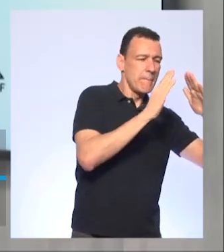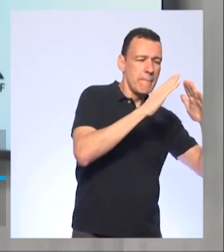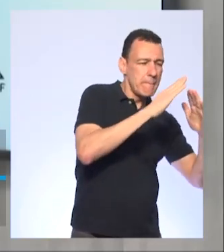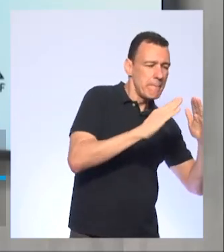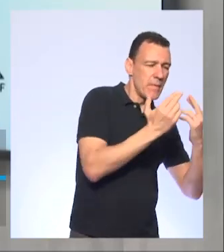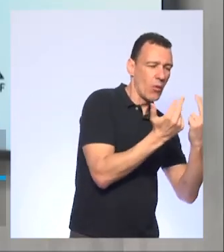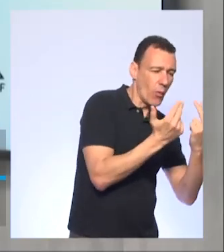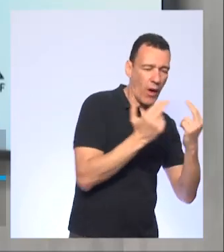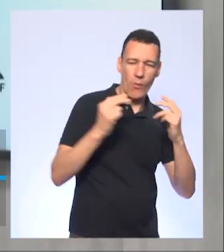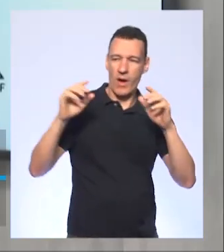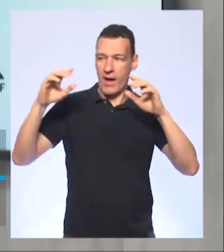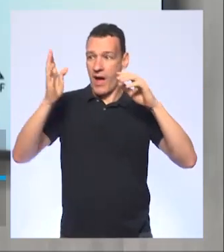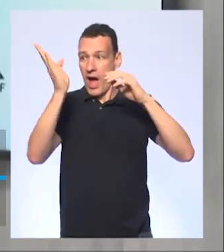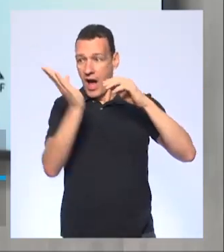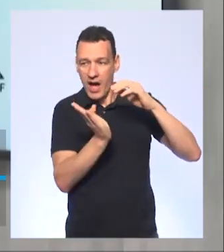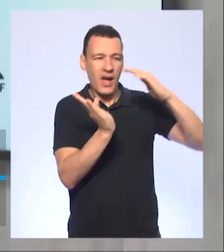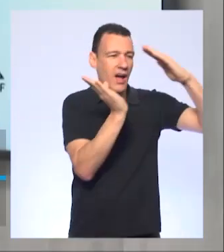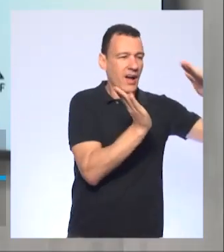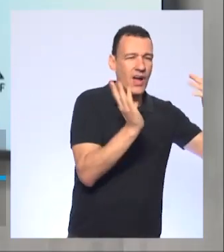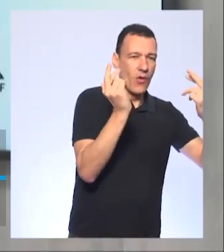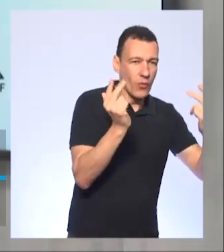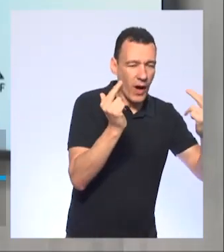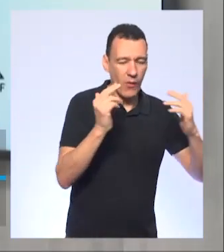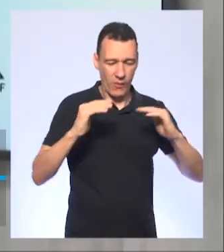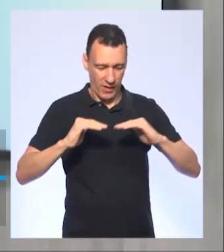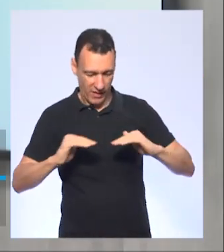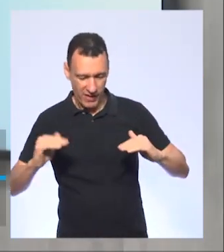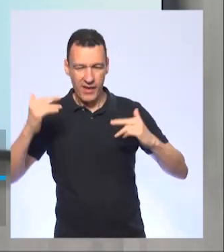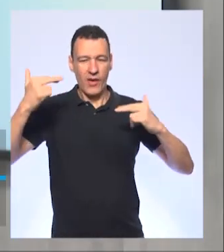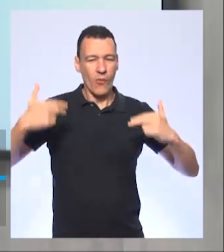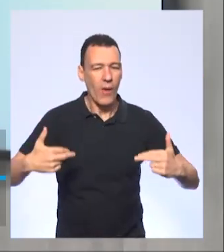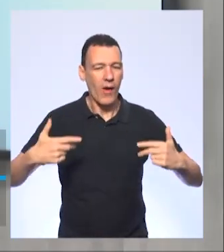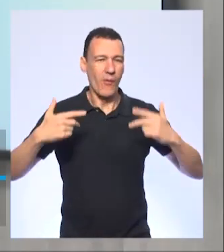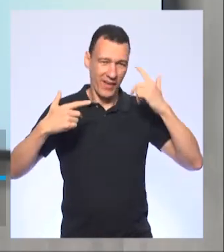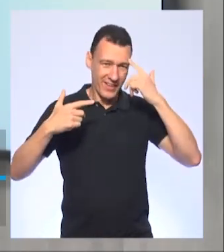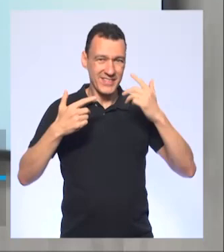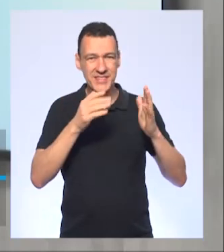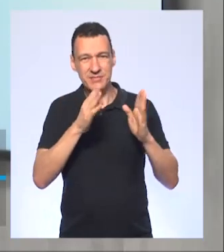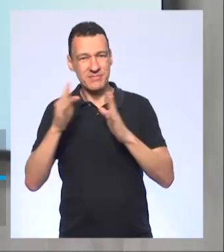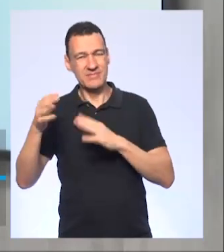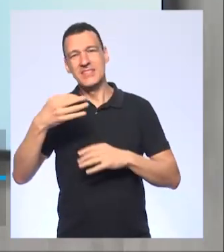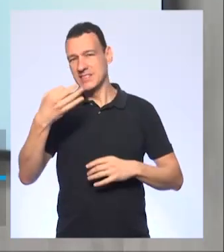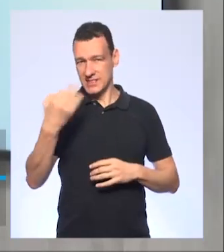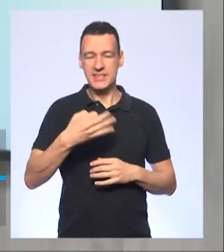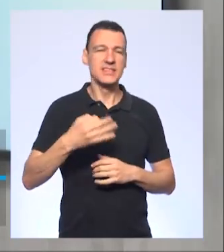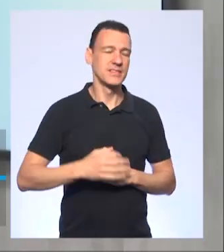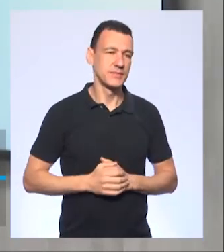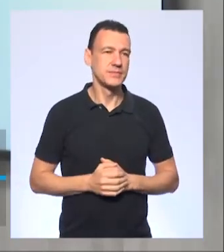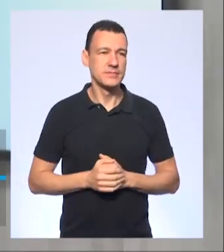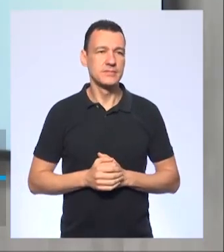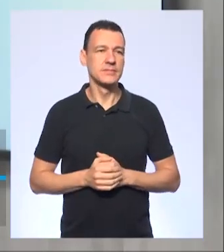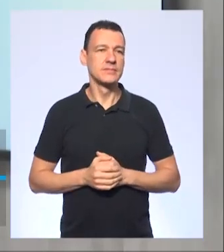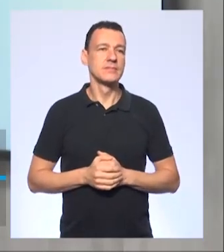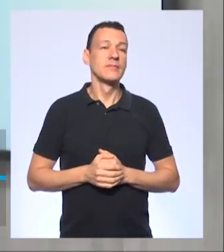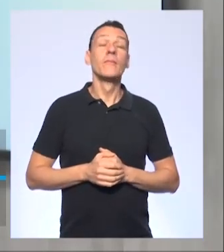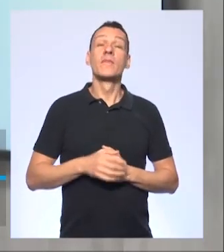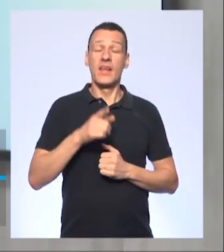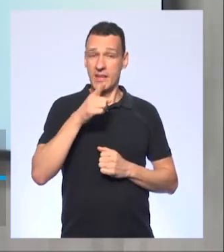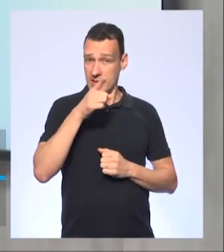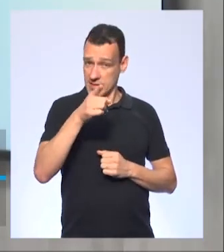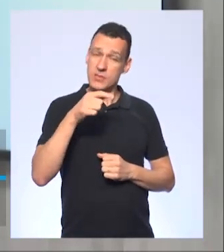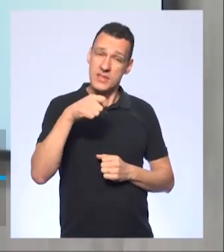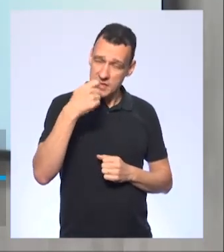Calma, nós vamos treinar, vai ficar mais fácil do que você imagina. Existe um teorema chamado Teorema Fundamental da